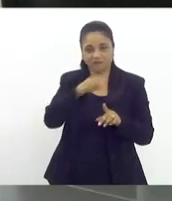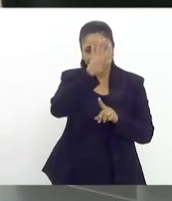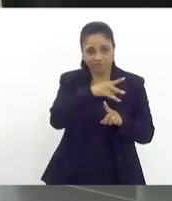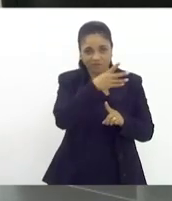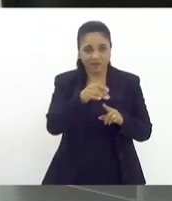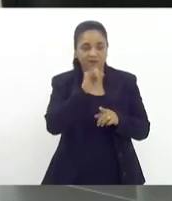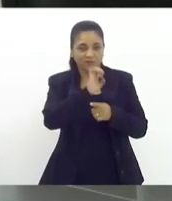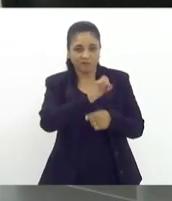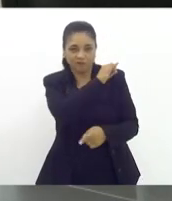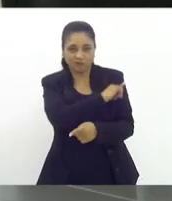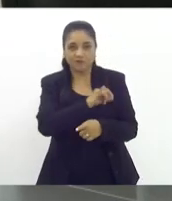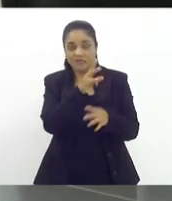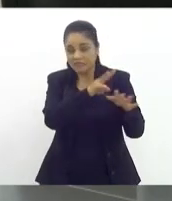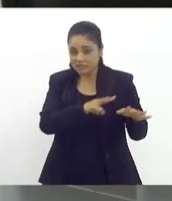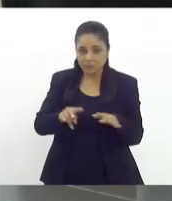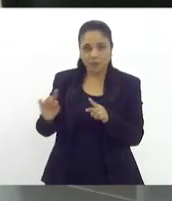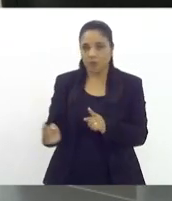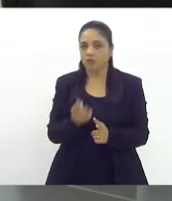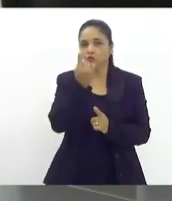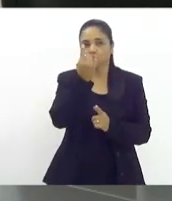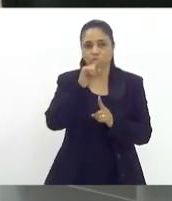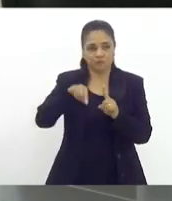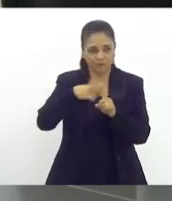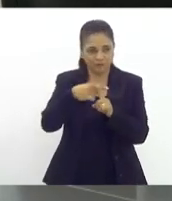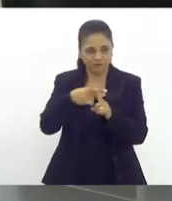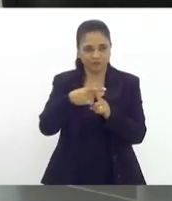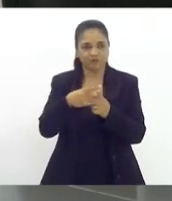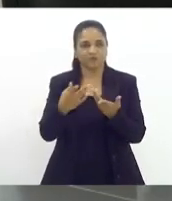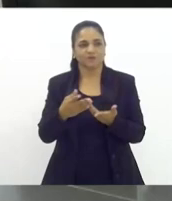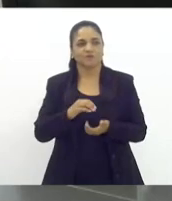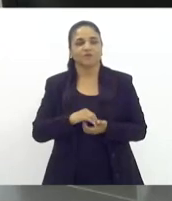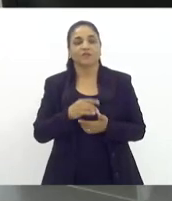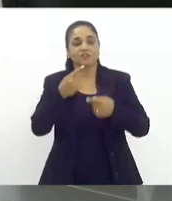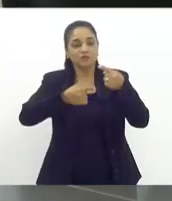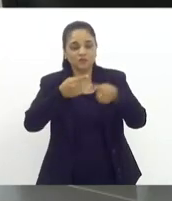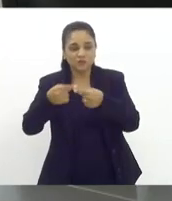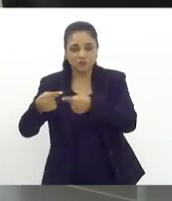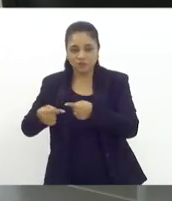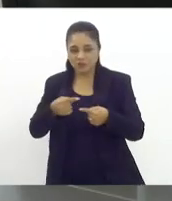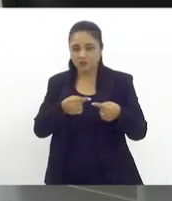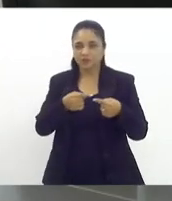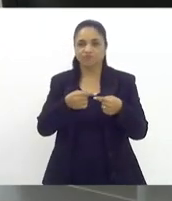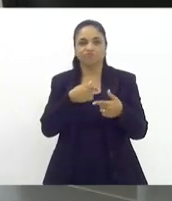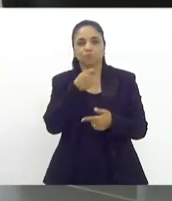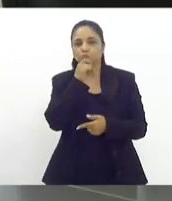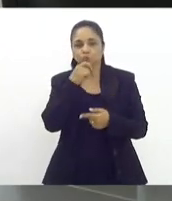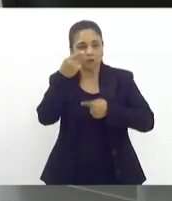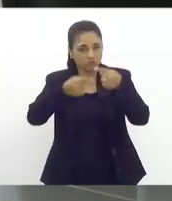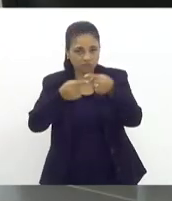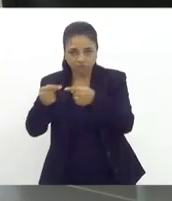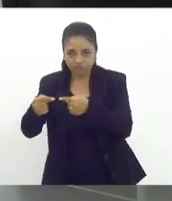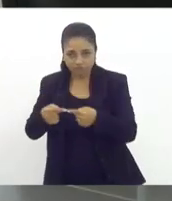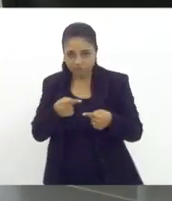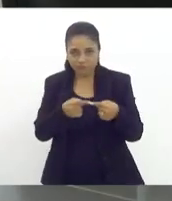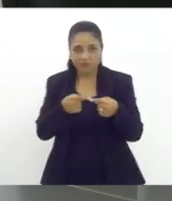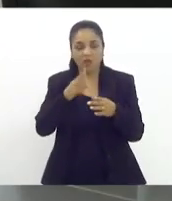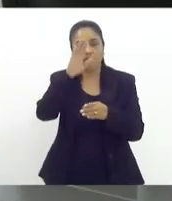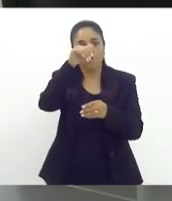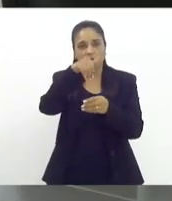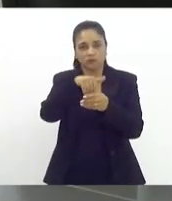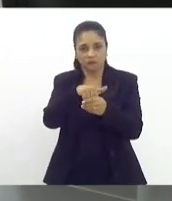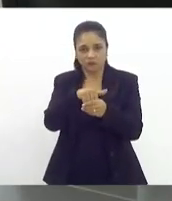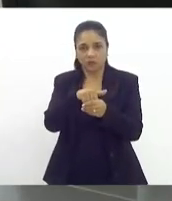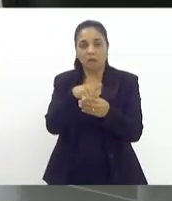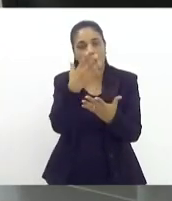a semana Somos Um. Parecer é pela juridicidade. Em discussão, não havendo quem queira discutir, em votação,